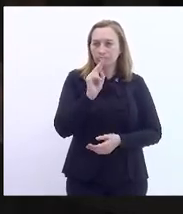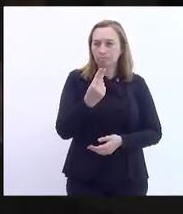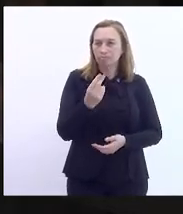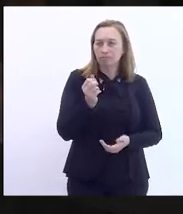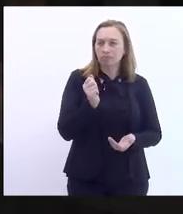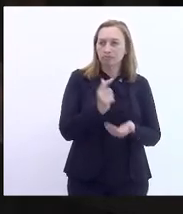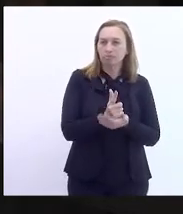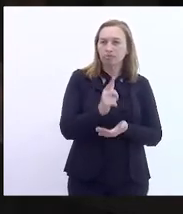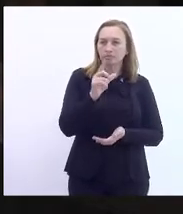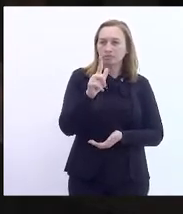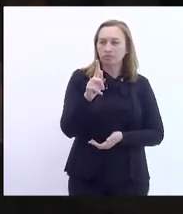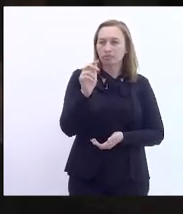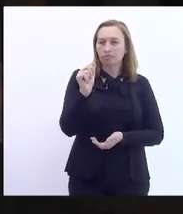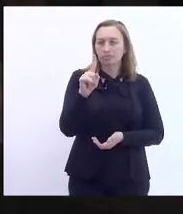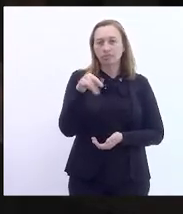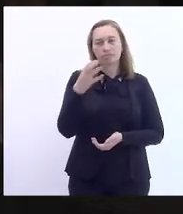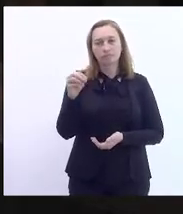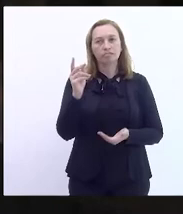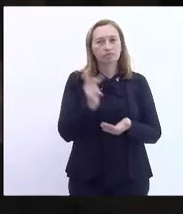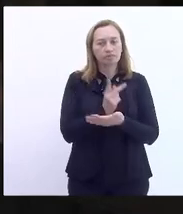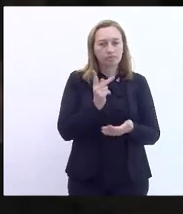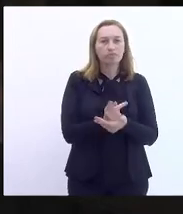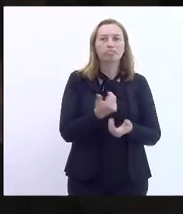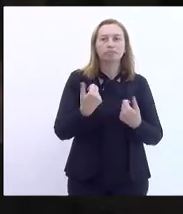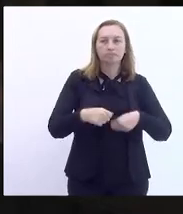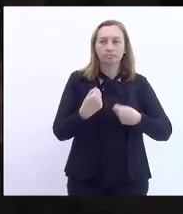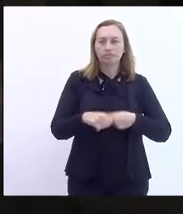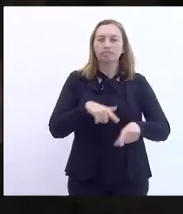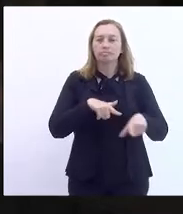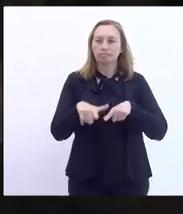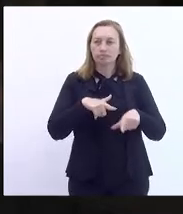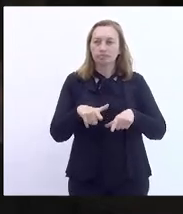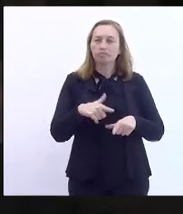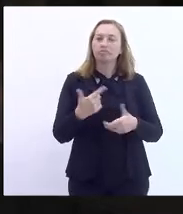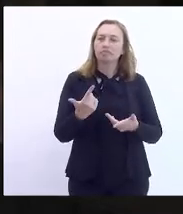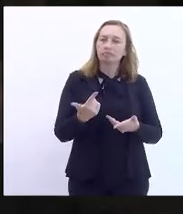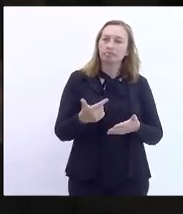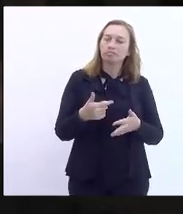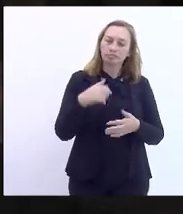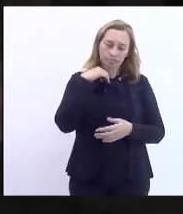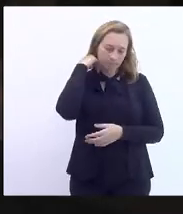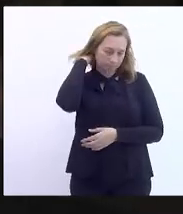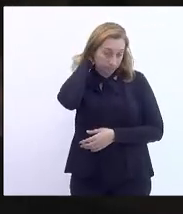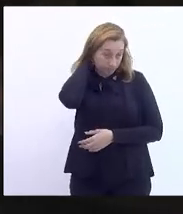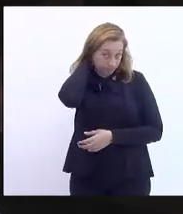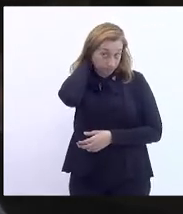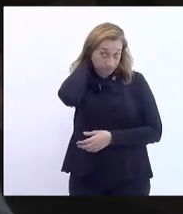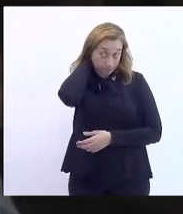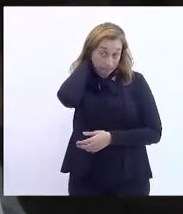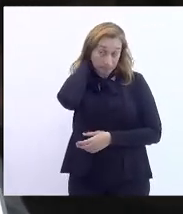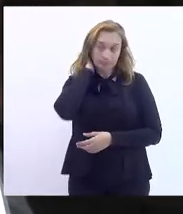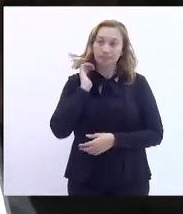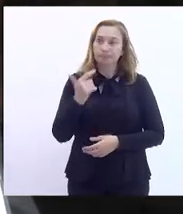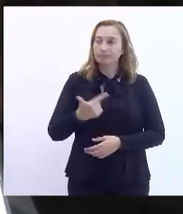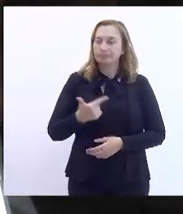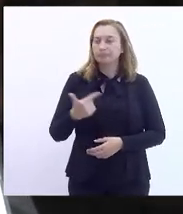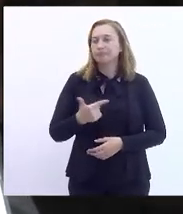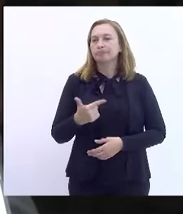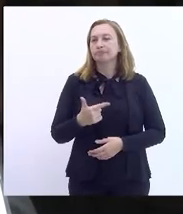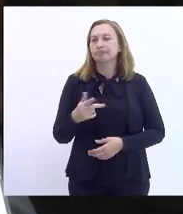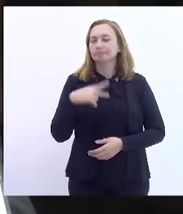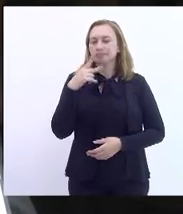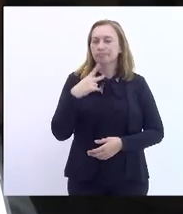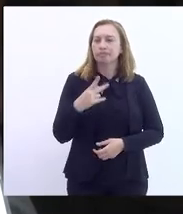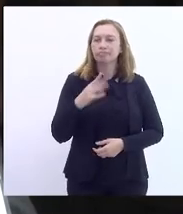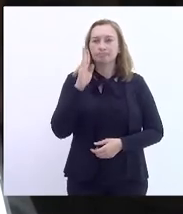Isso tá errado e precisa mudar e esse é um debate que a gente tem construído junto com os movimentos o segundo ponto que